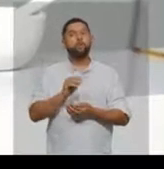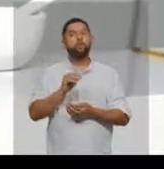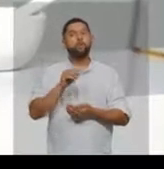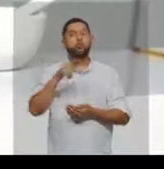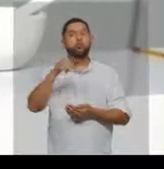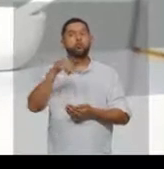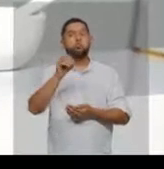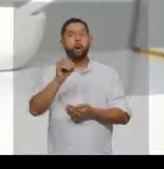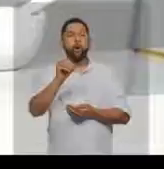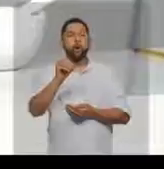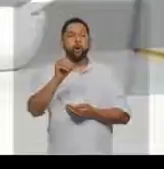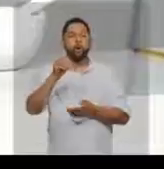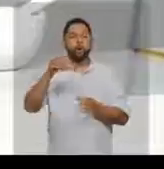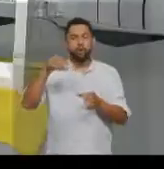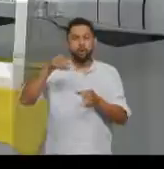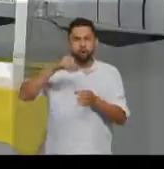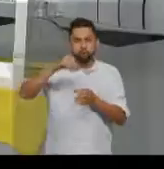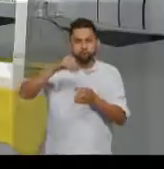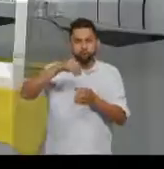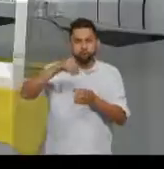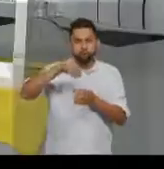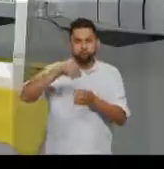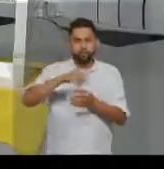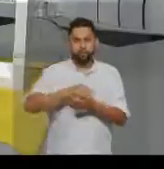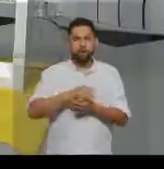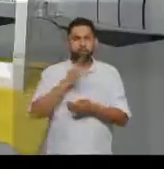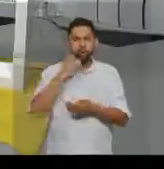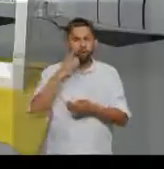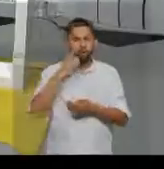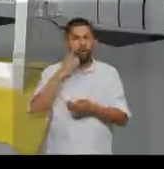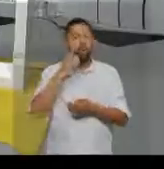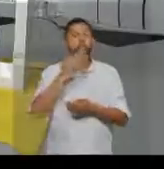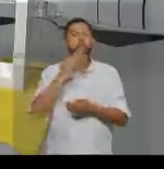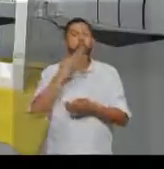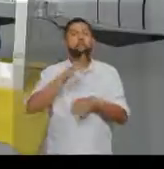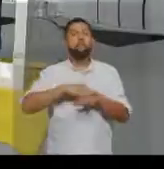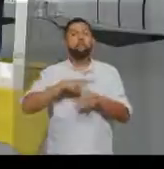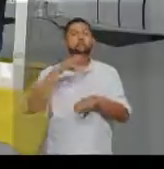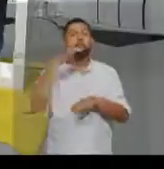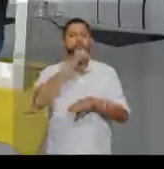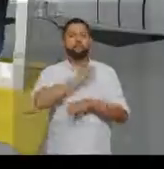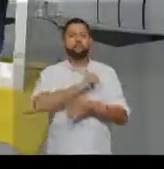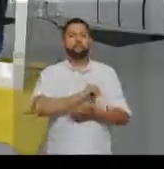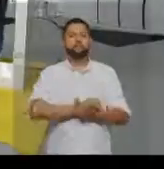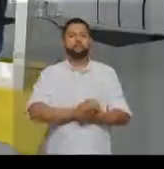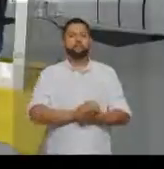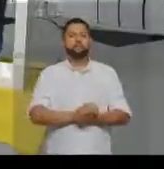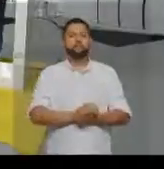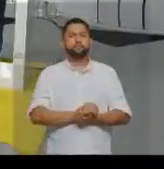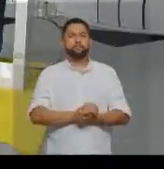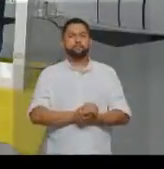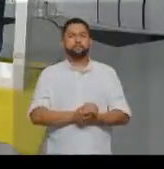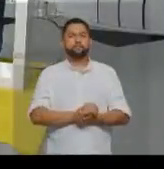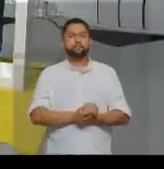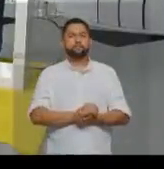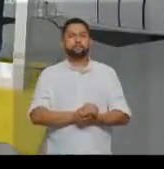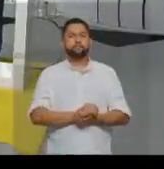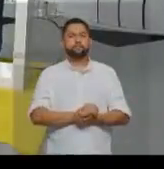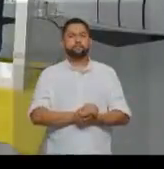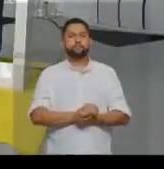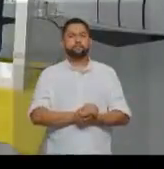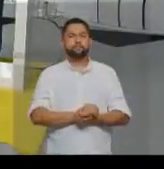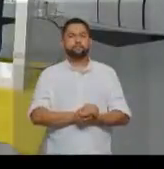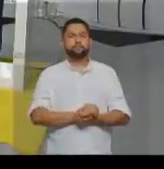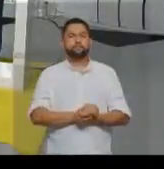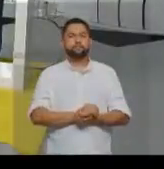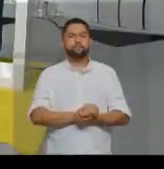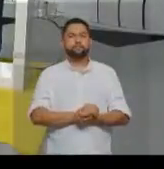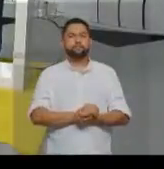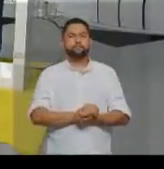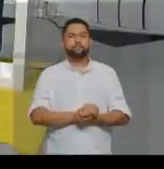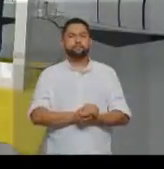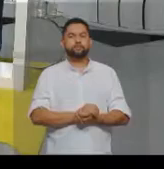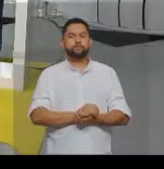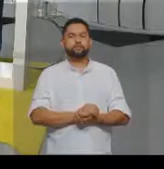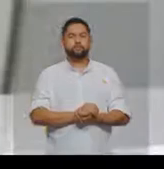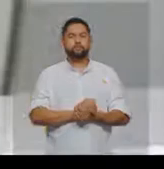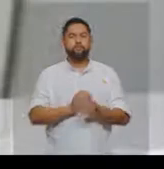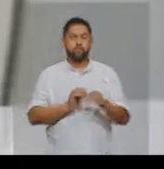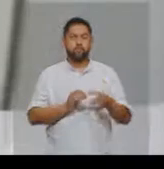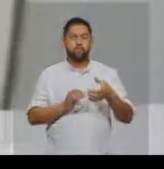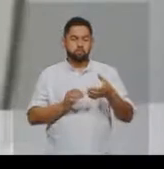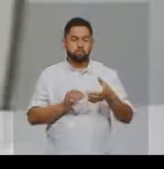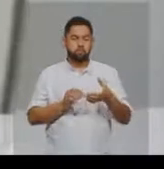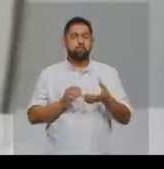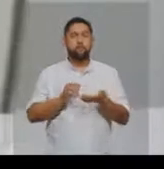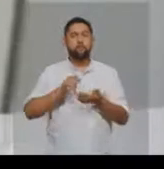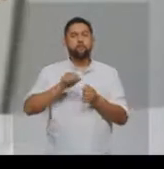bom? Para a gente ver qual que vai acontecer mais rápido. Então, o que que eu vou fazer? Eu vou macerar